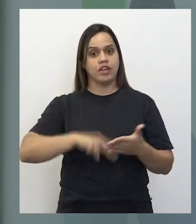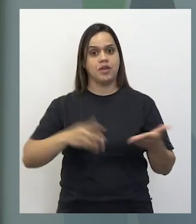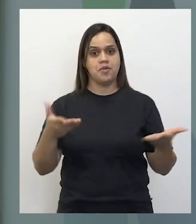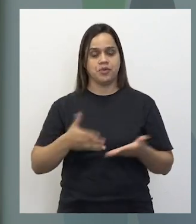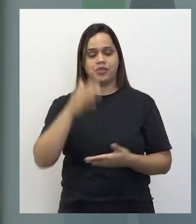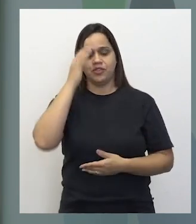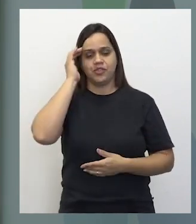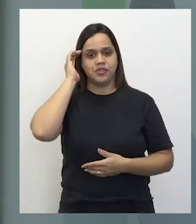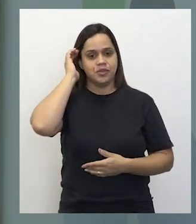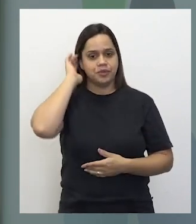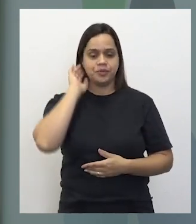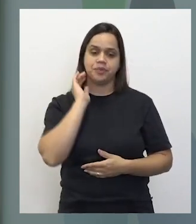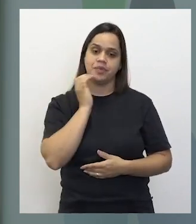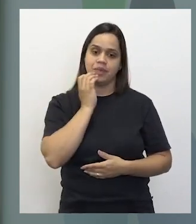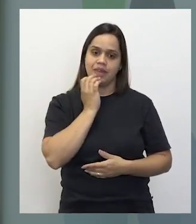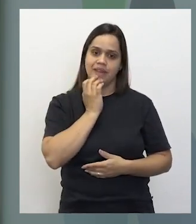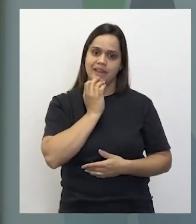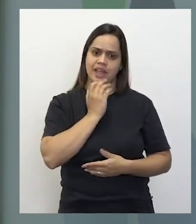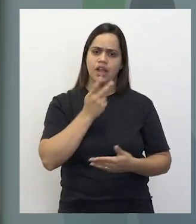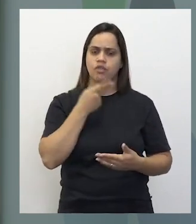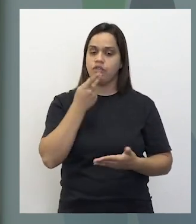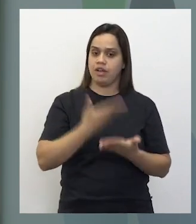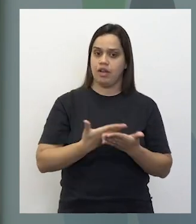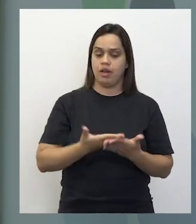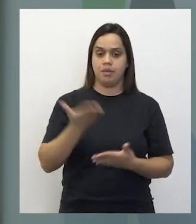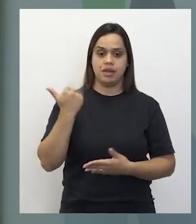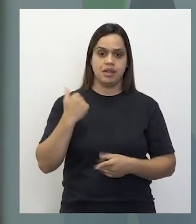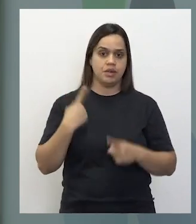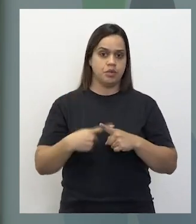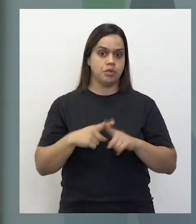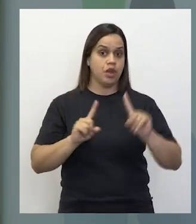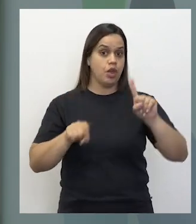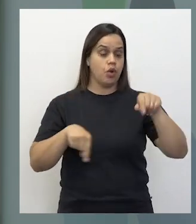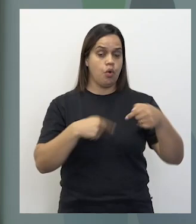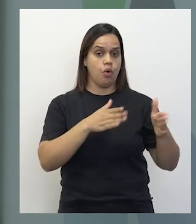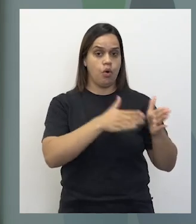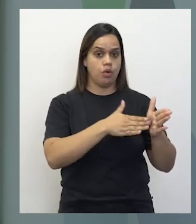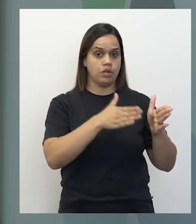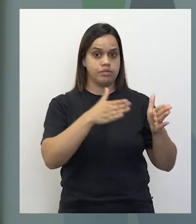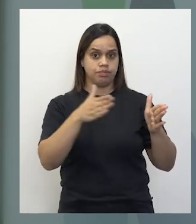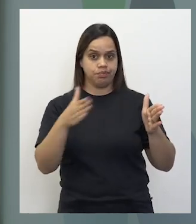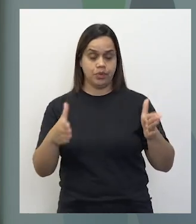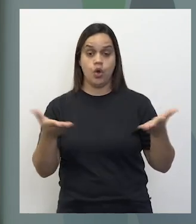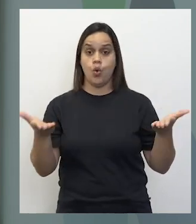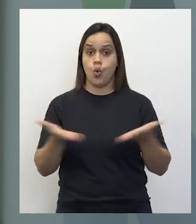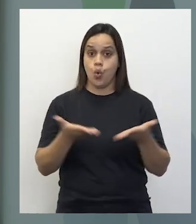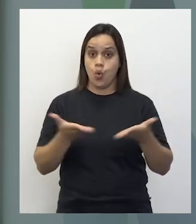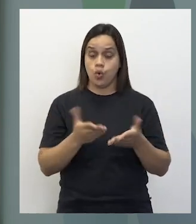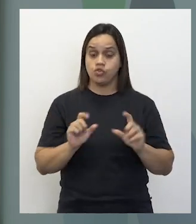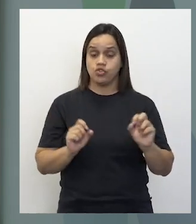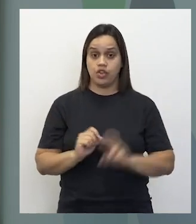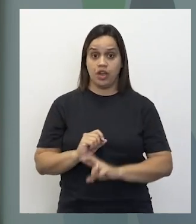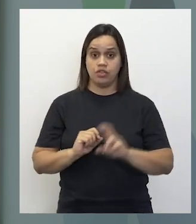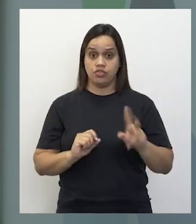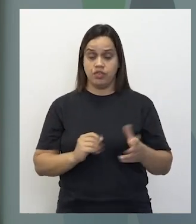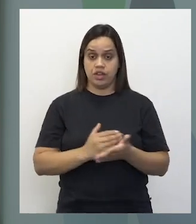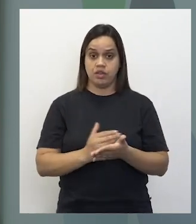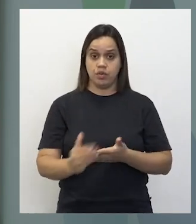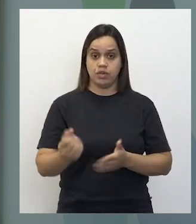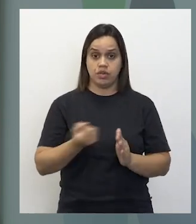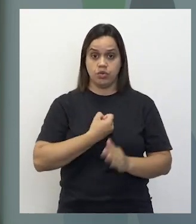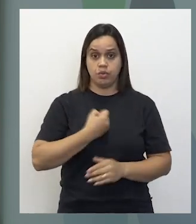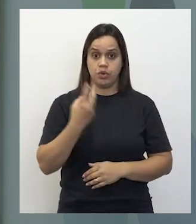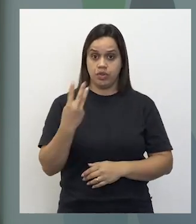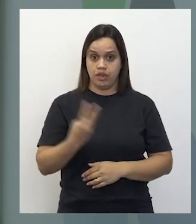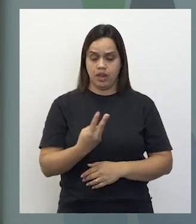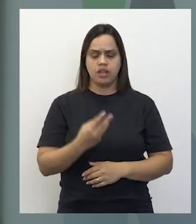hoje. Eu não vou falar da aula passada, porque foi uma outra sequência. Então, a gente hoje inicia a sequência 3. E quais são as